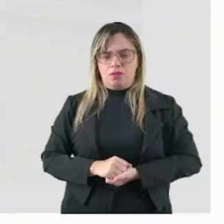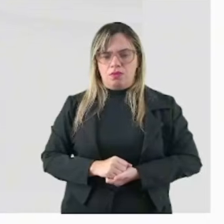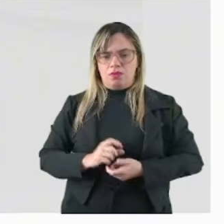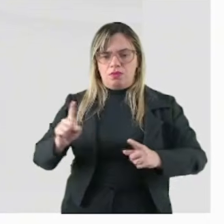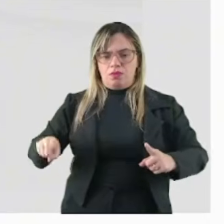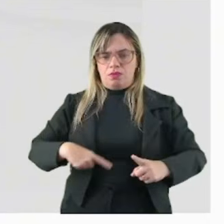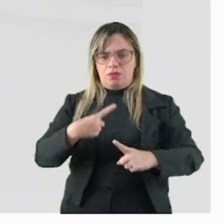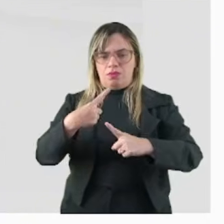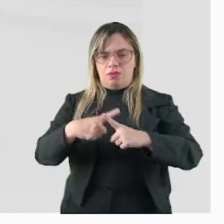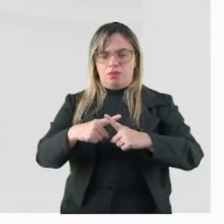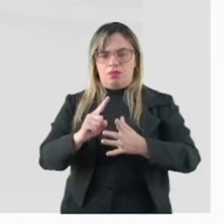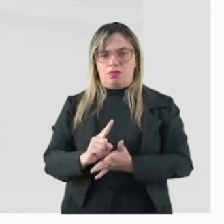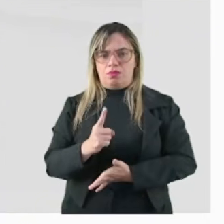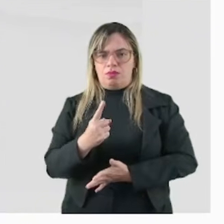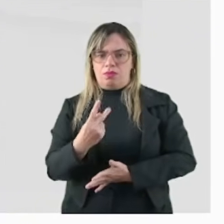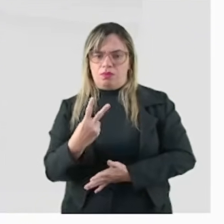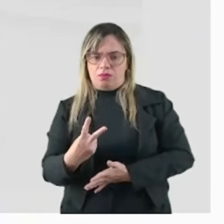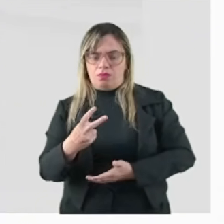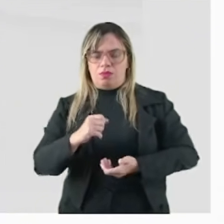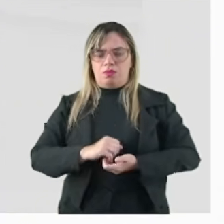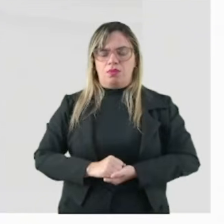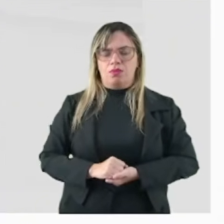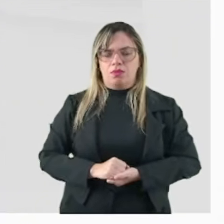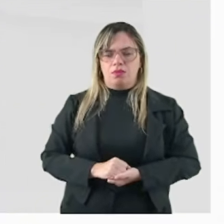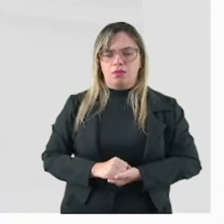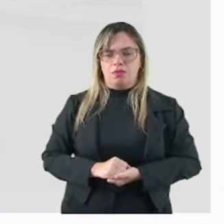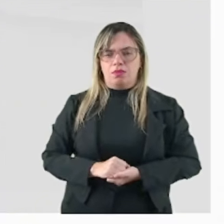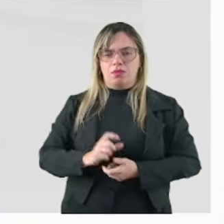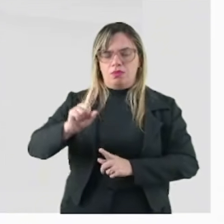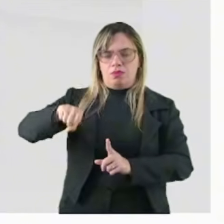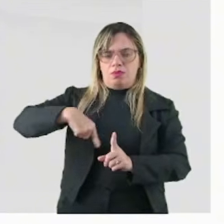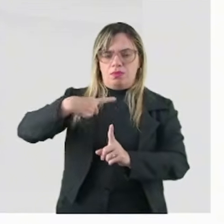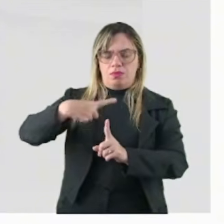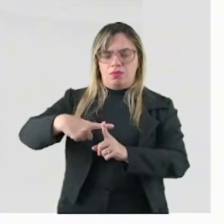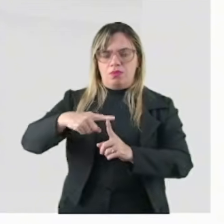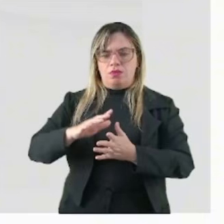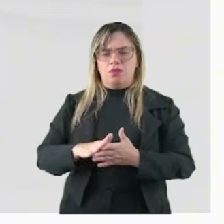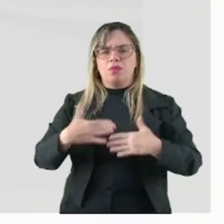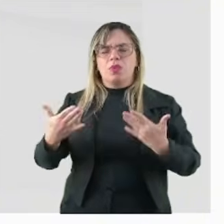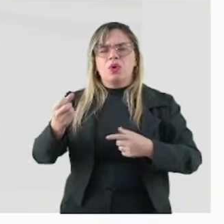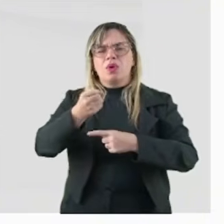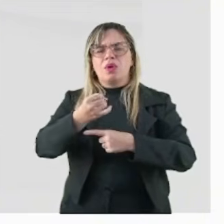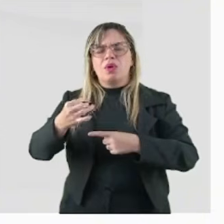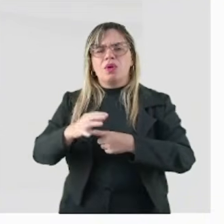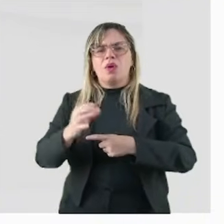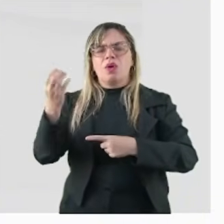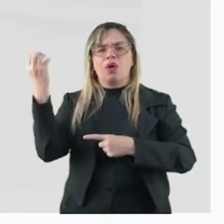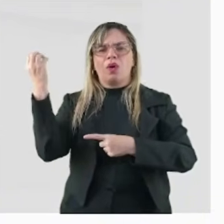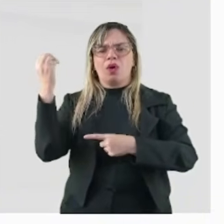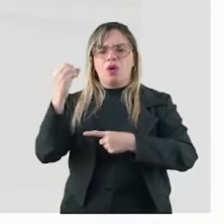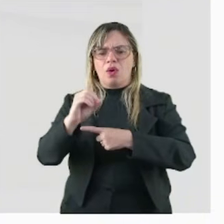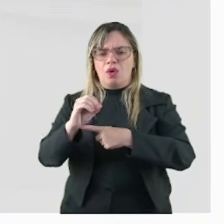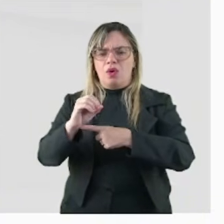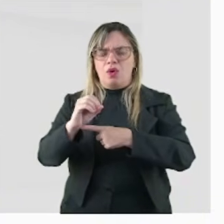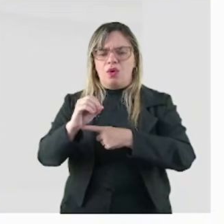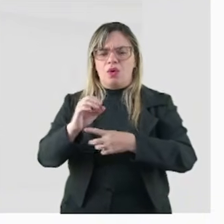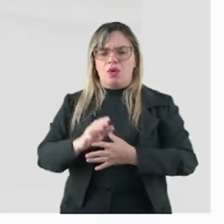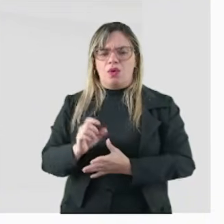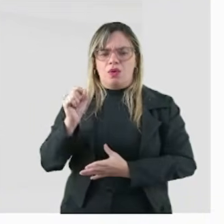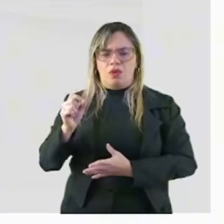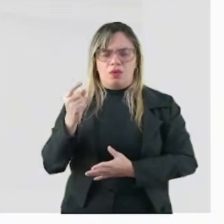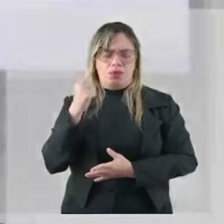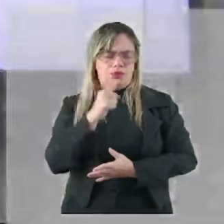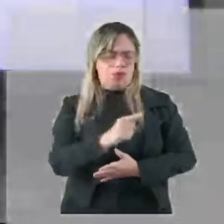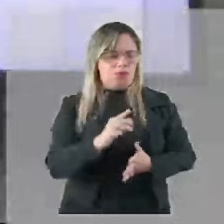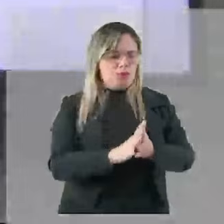vezes 12, mais, e o oxigênio, turma? Quanto é que é a massa do oxigênio? A